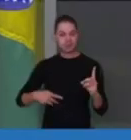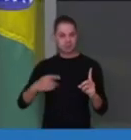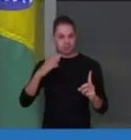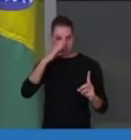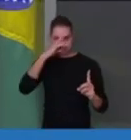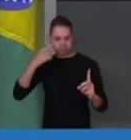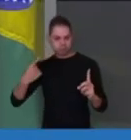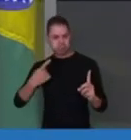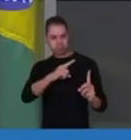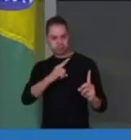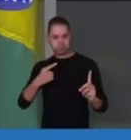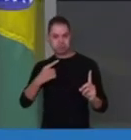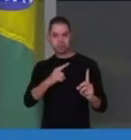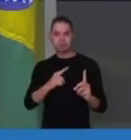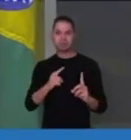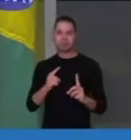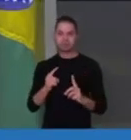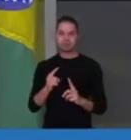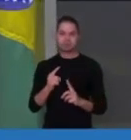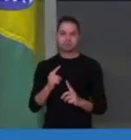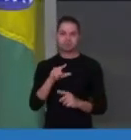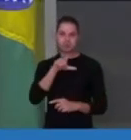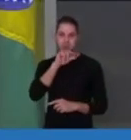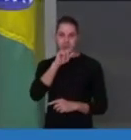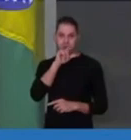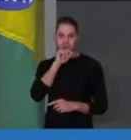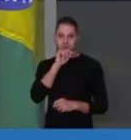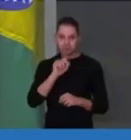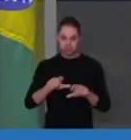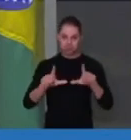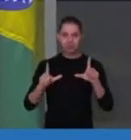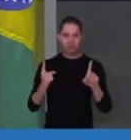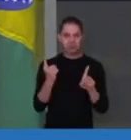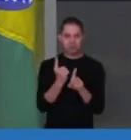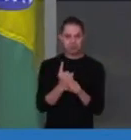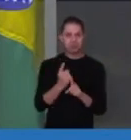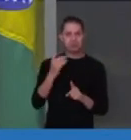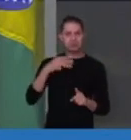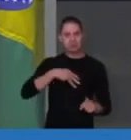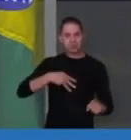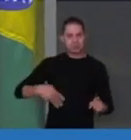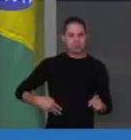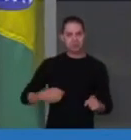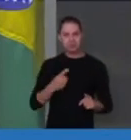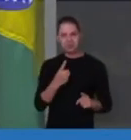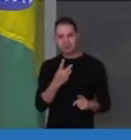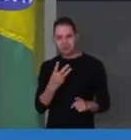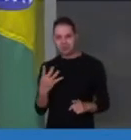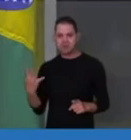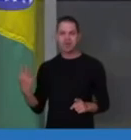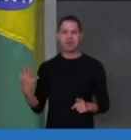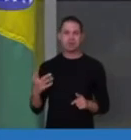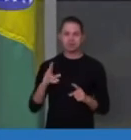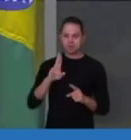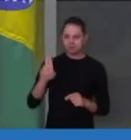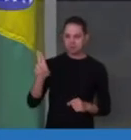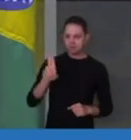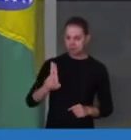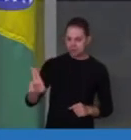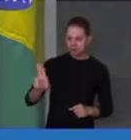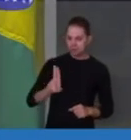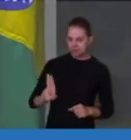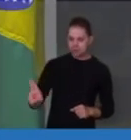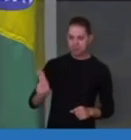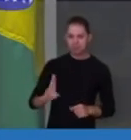primeiro ataque. Está no meu Twitter, quem quiser ver. Logo em seguida, um outro ministro e outro ministro. E eu colocando segundo, terceiro, fui nomeando. E as